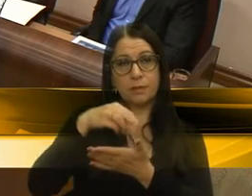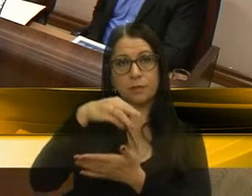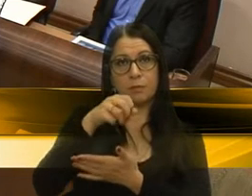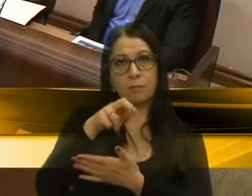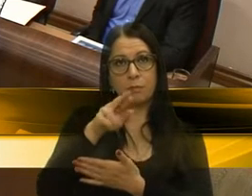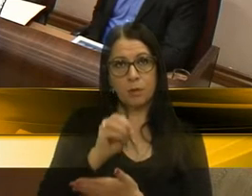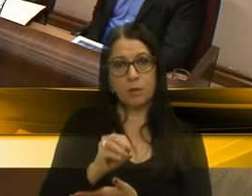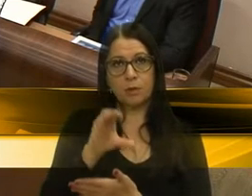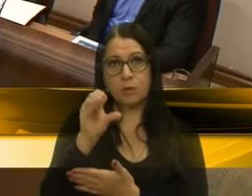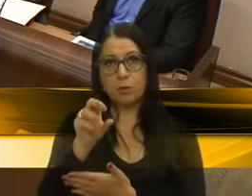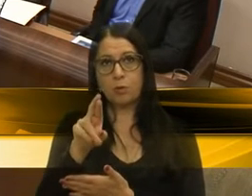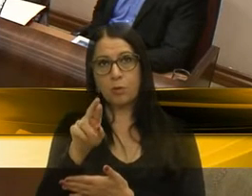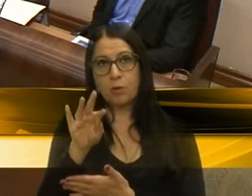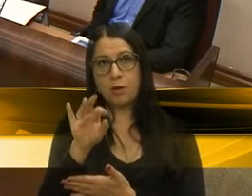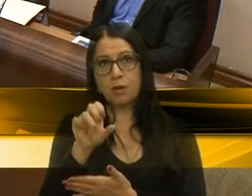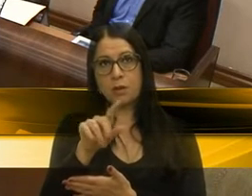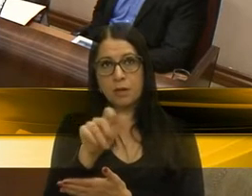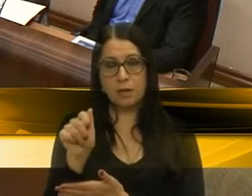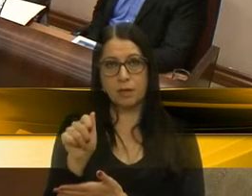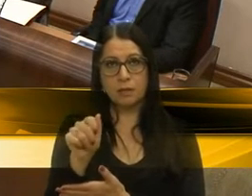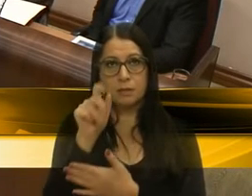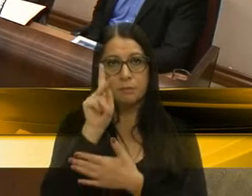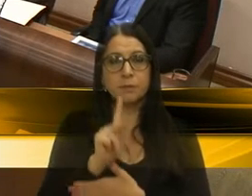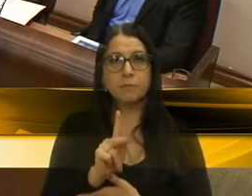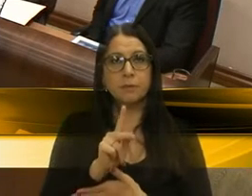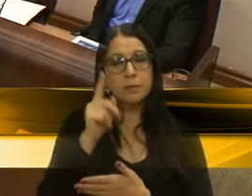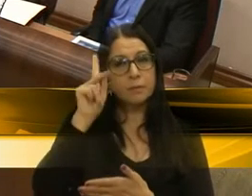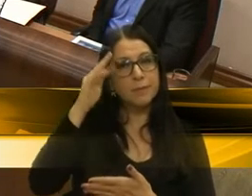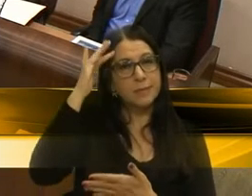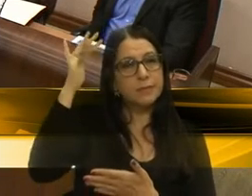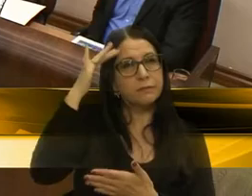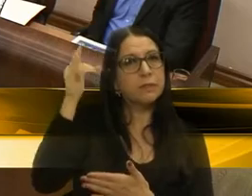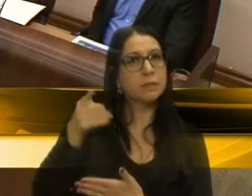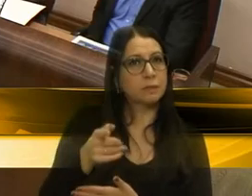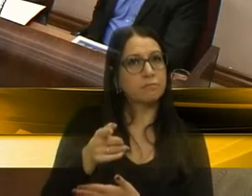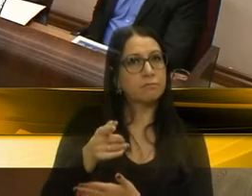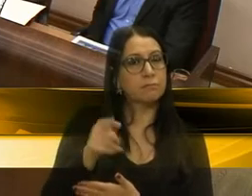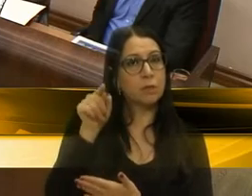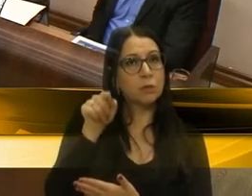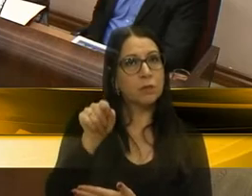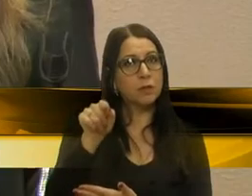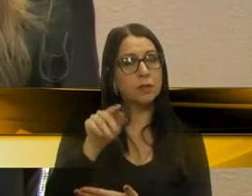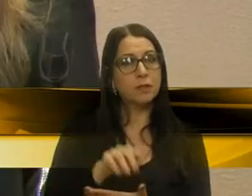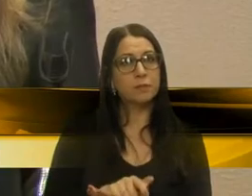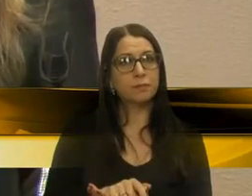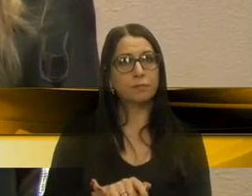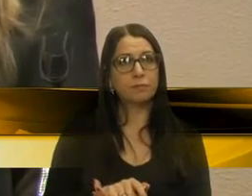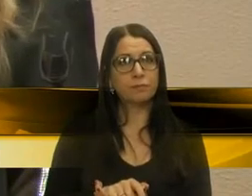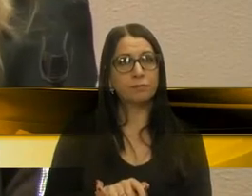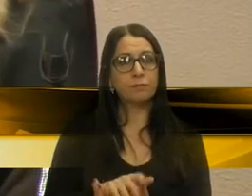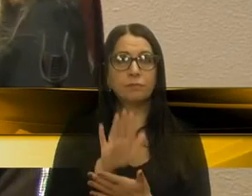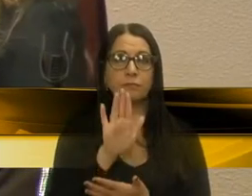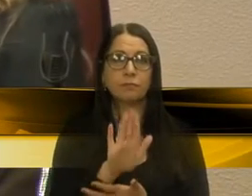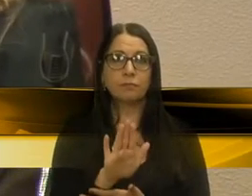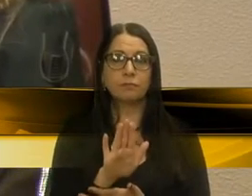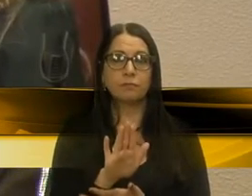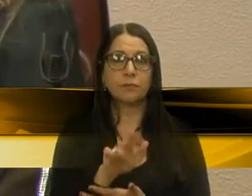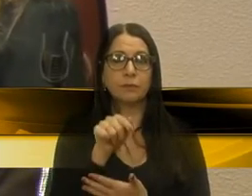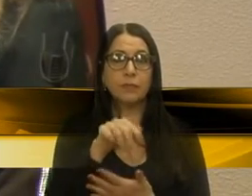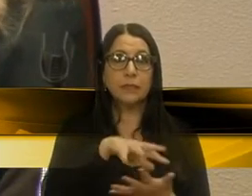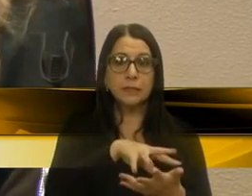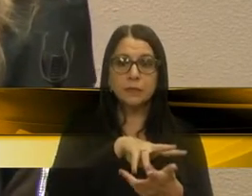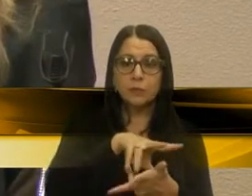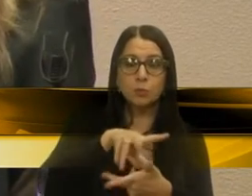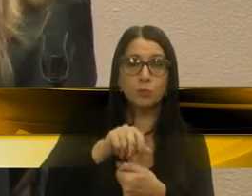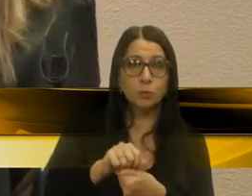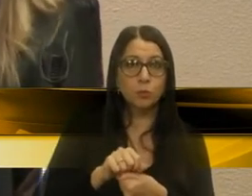nas palestras dele, ele propõe às pessoas uma reflexão. O que você vai deixar para esse mundo,